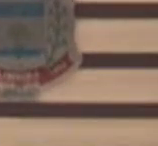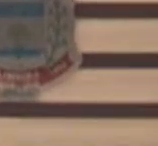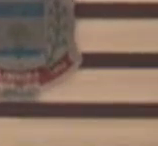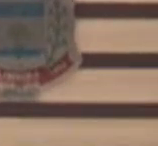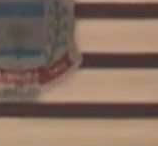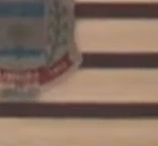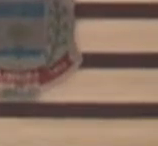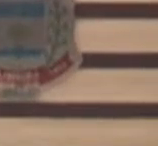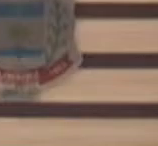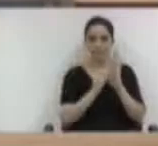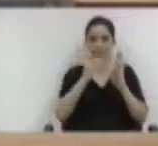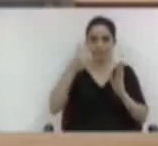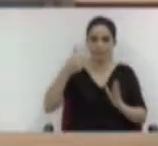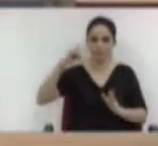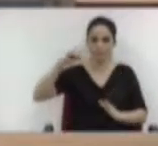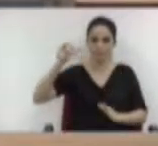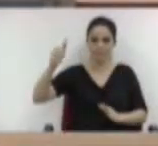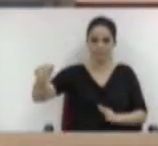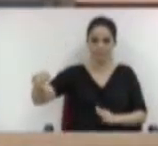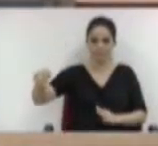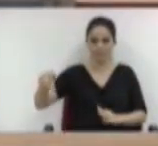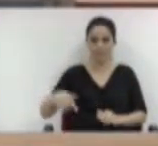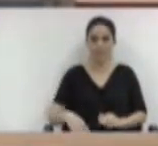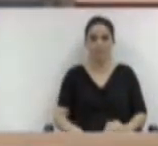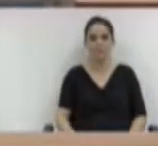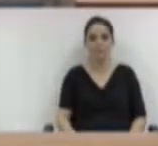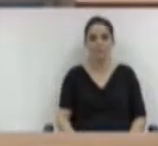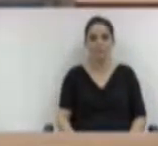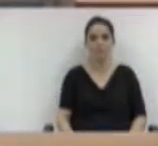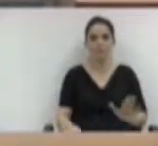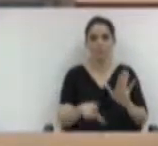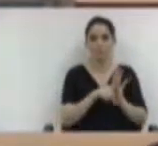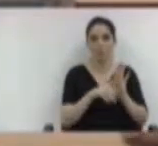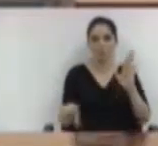Emenda número 197 ao projeto de lei complementar número